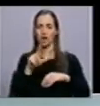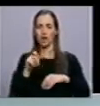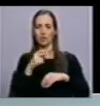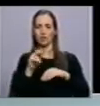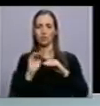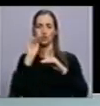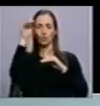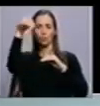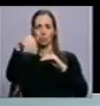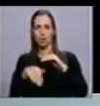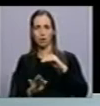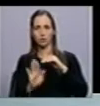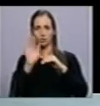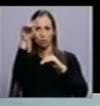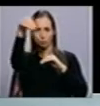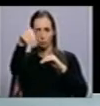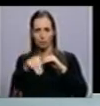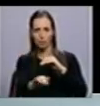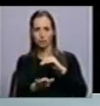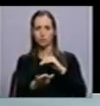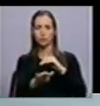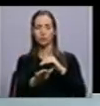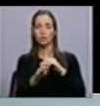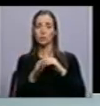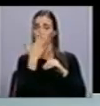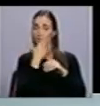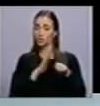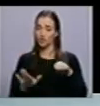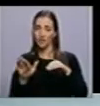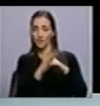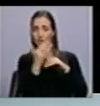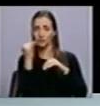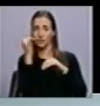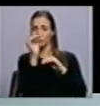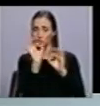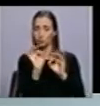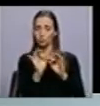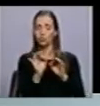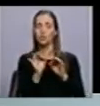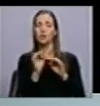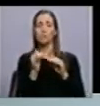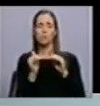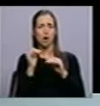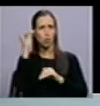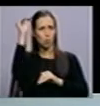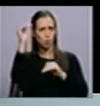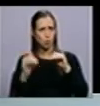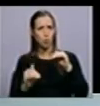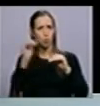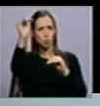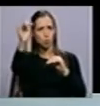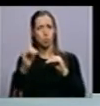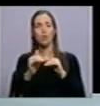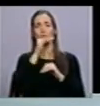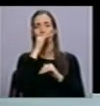sobe, depois vai abaixo, sobe, vai abaixo, autenticamente a surfar, mas com uma amplitude muitíssimo elevada. Estamos a falar de de